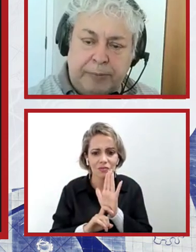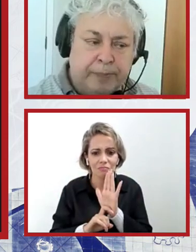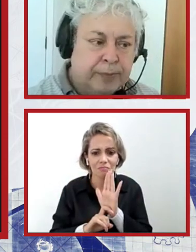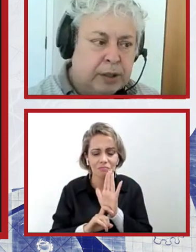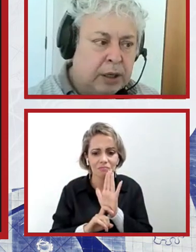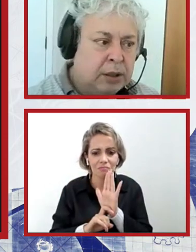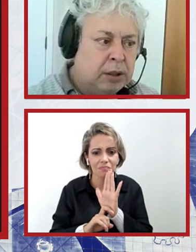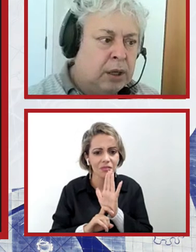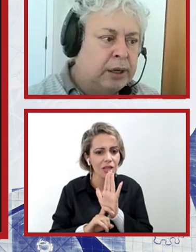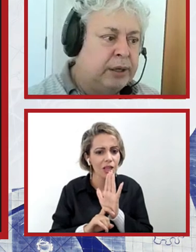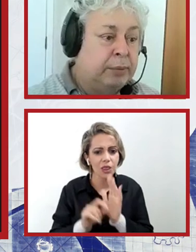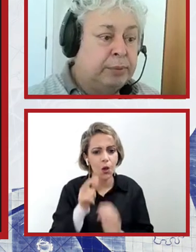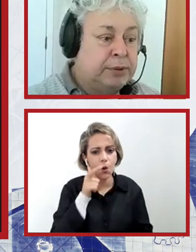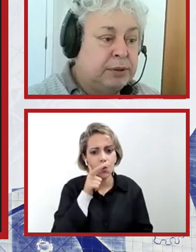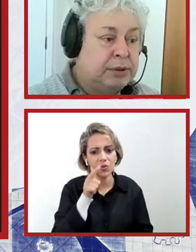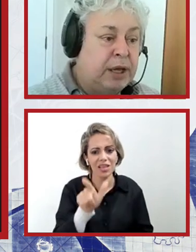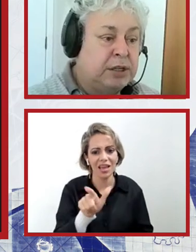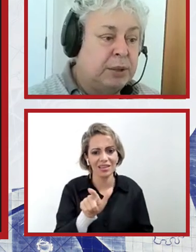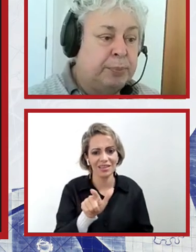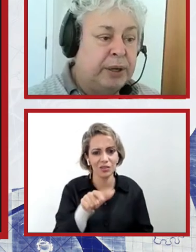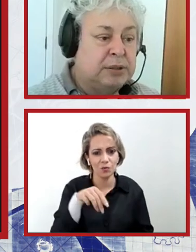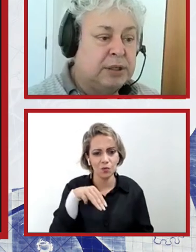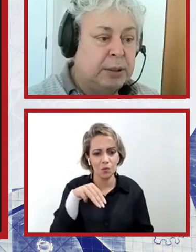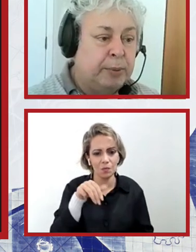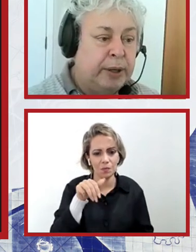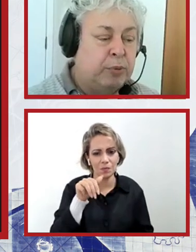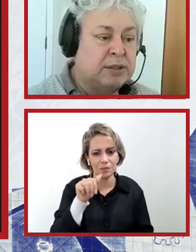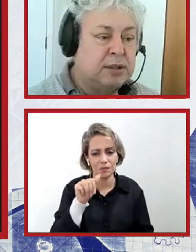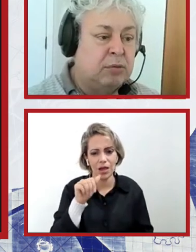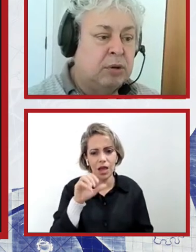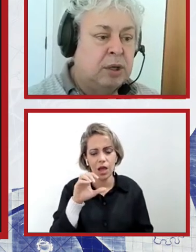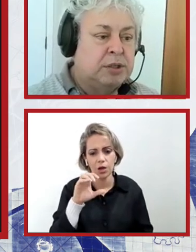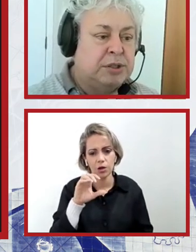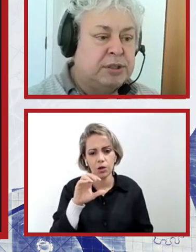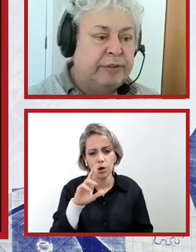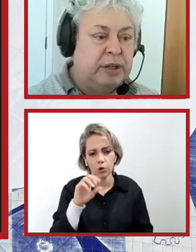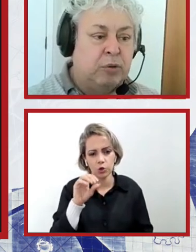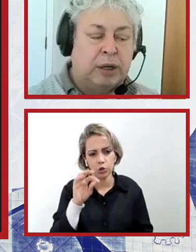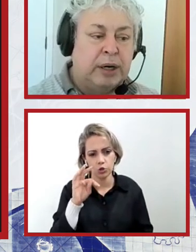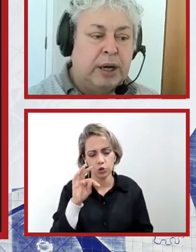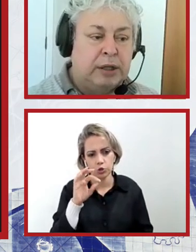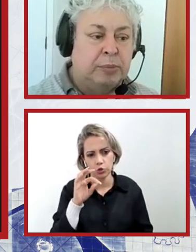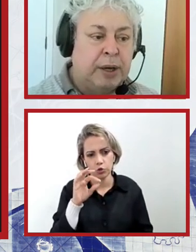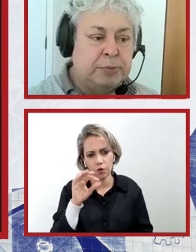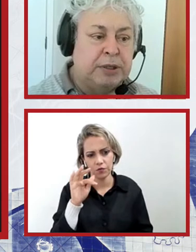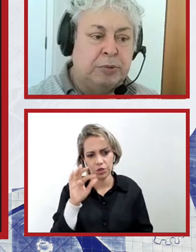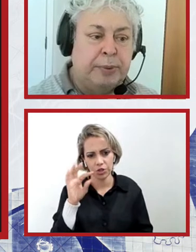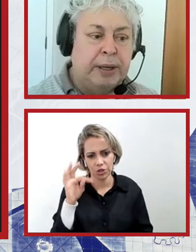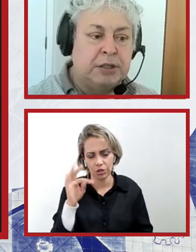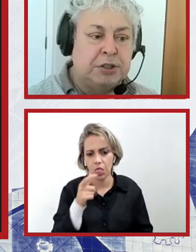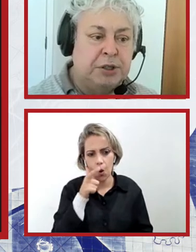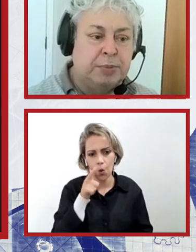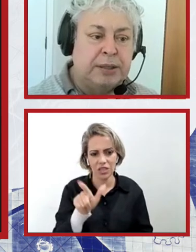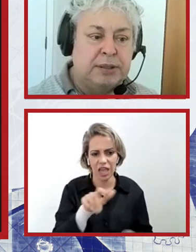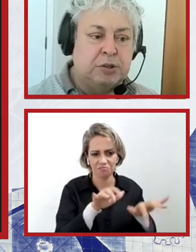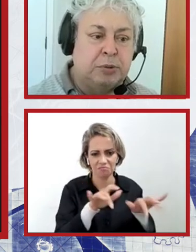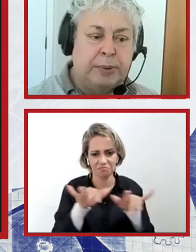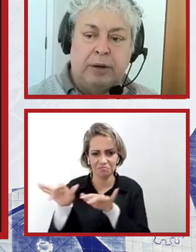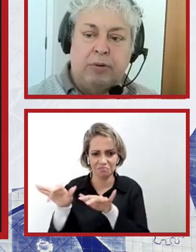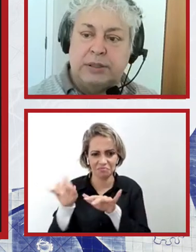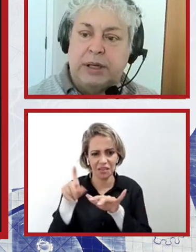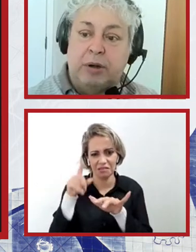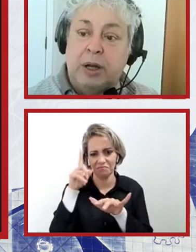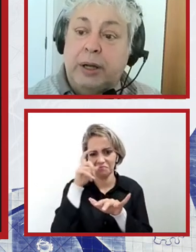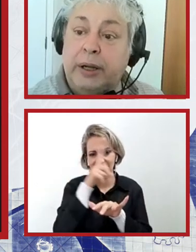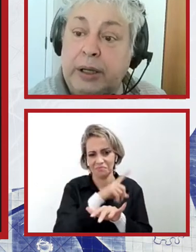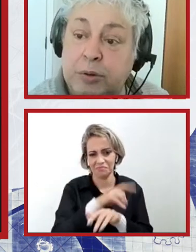vai conseguir, tá? Aqui, seja, por exemplo, a equação x elevado ao quadrado mais b sobre ax mais c